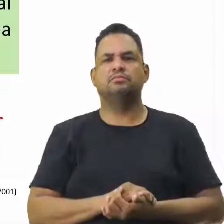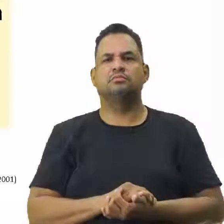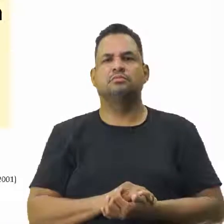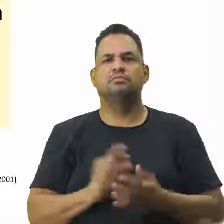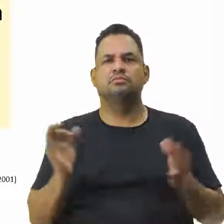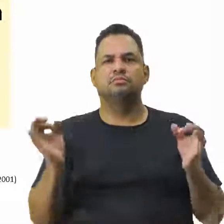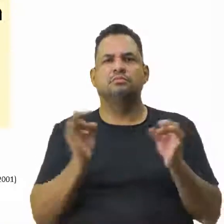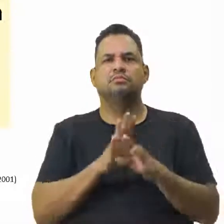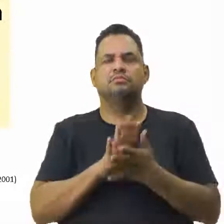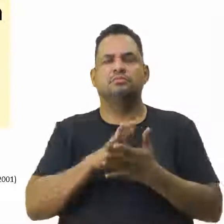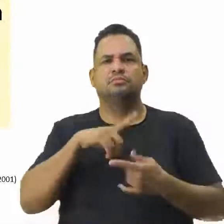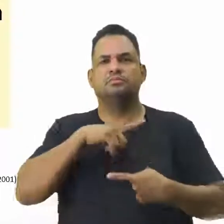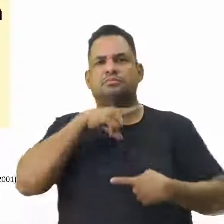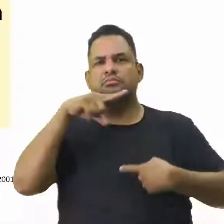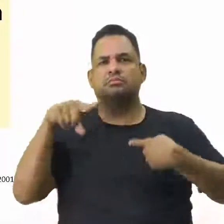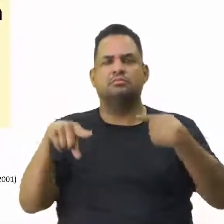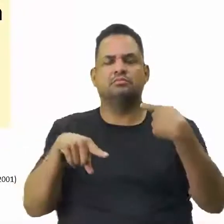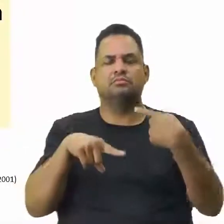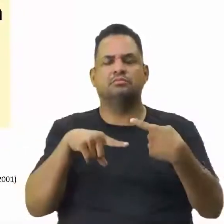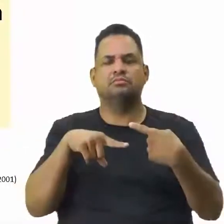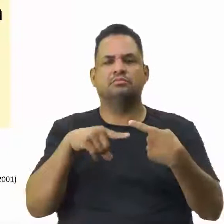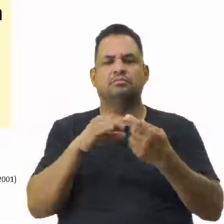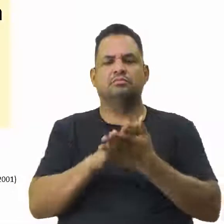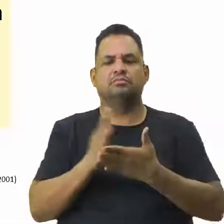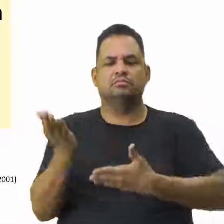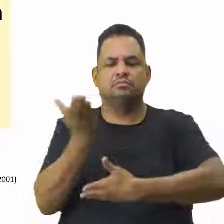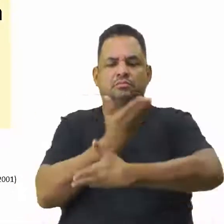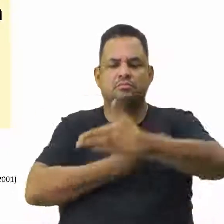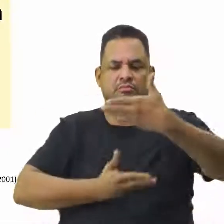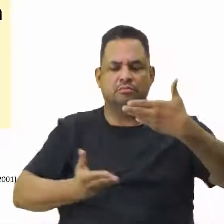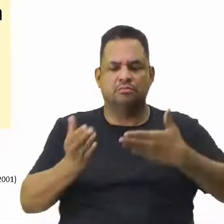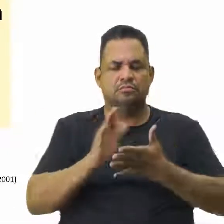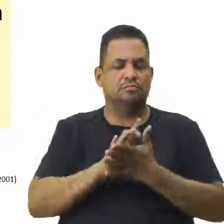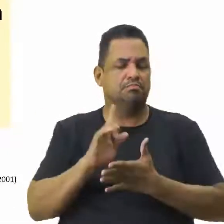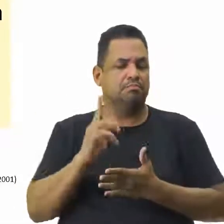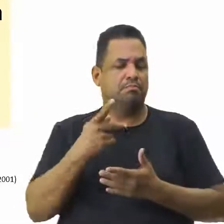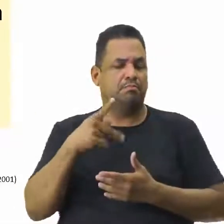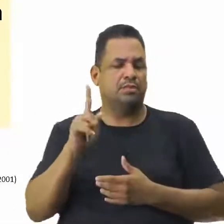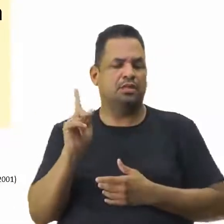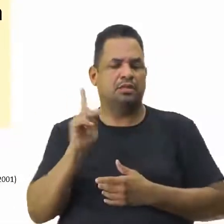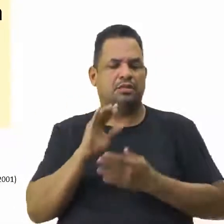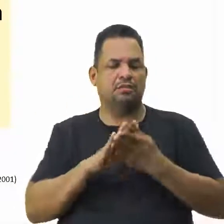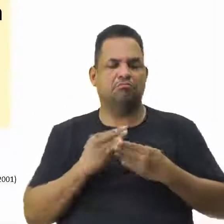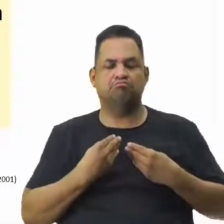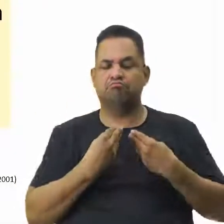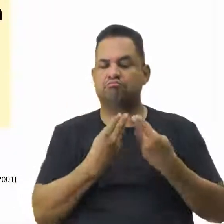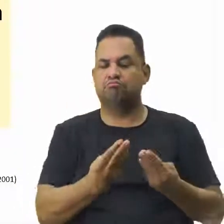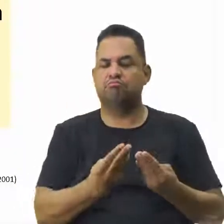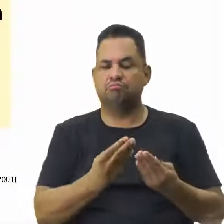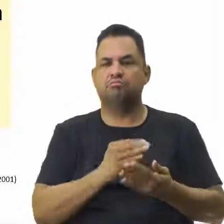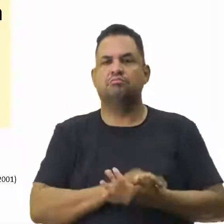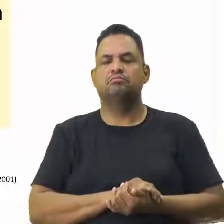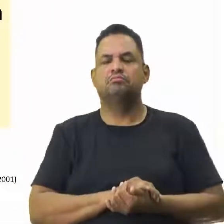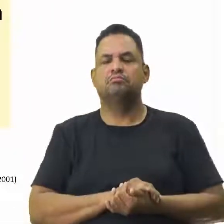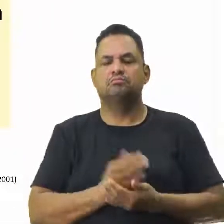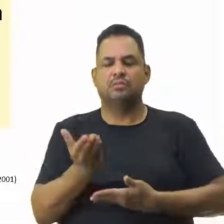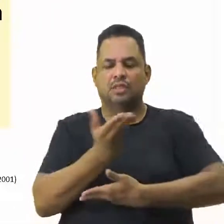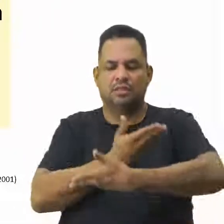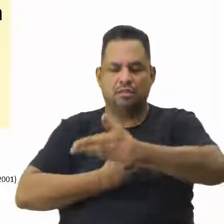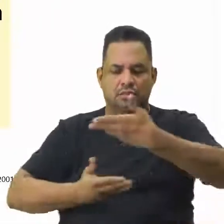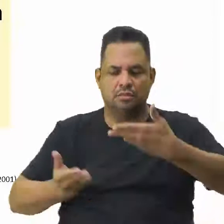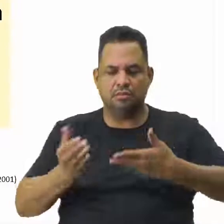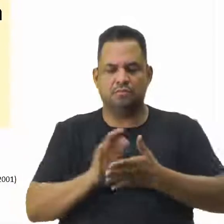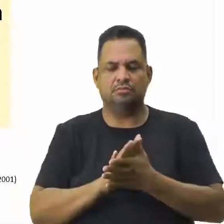tem como objetivo integrar para não entregar. Integrar para